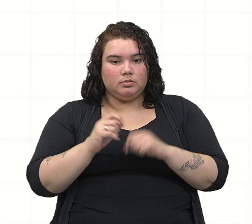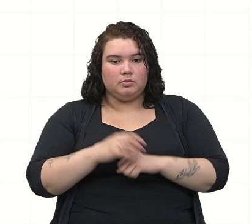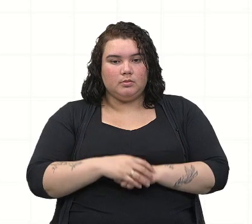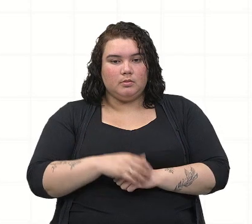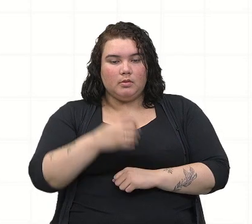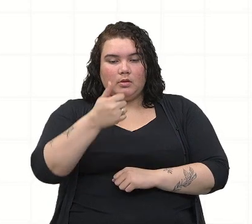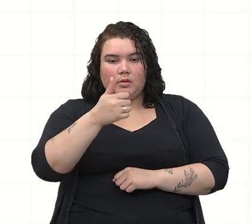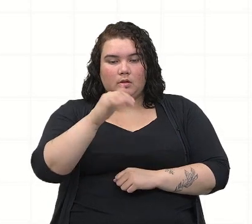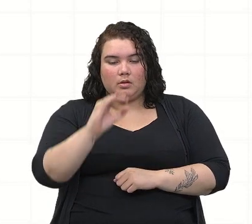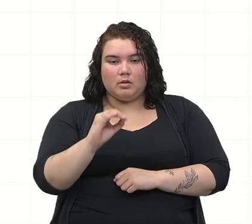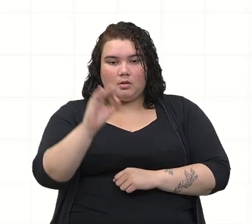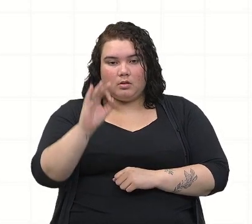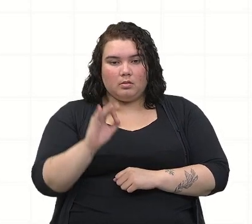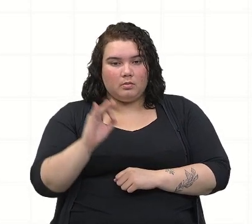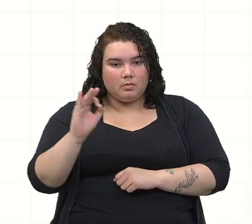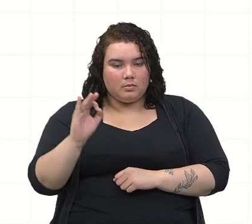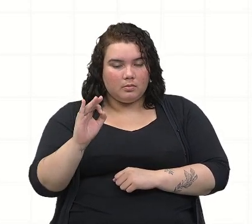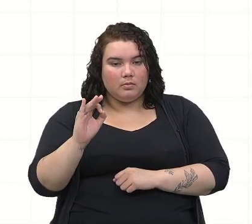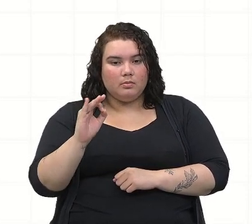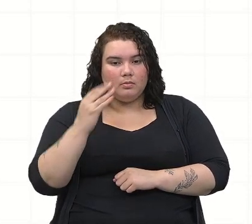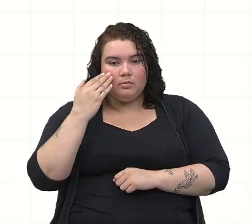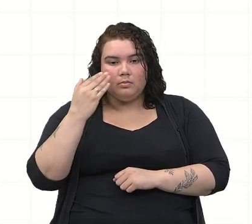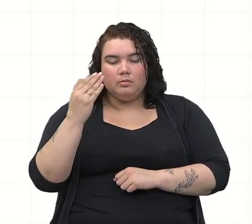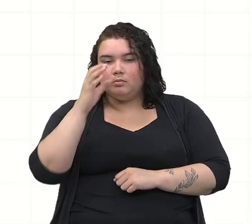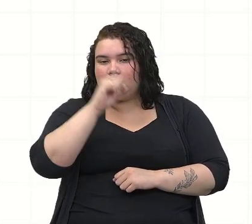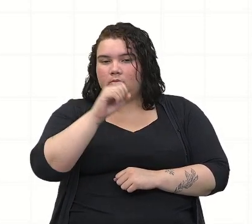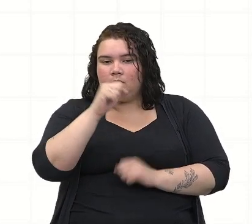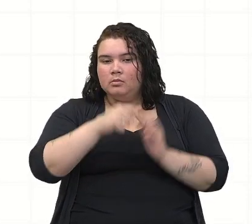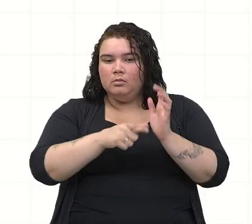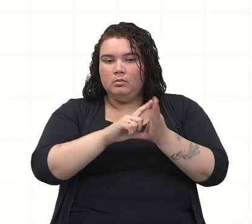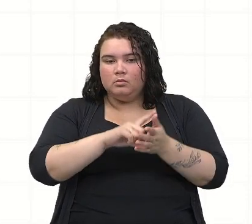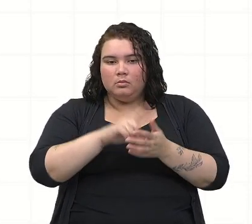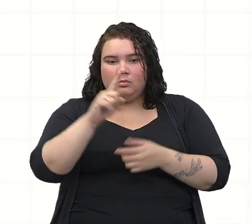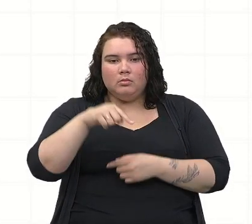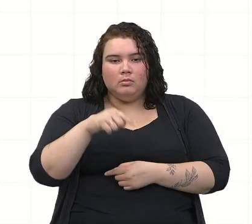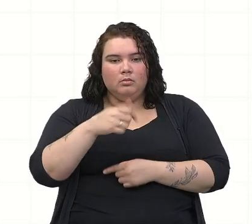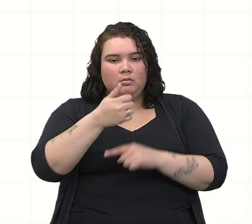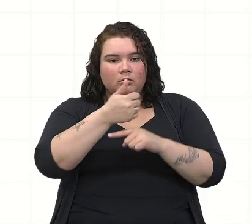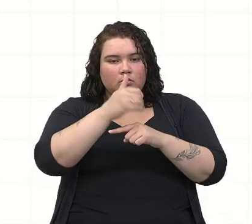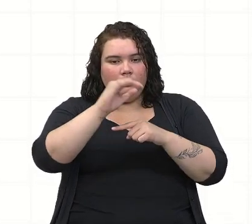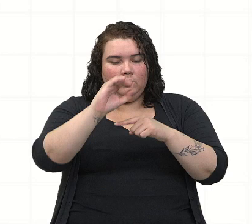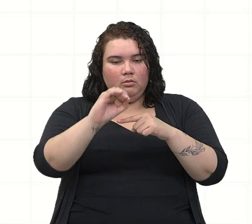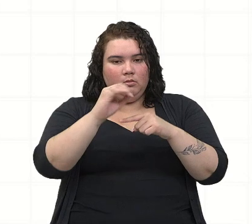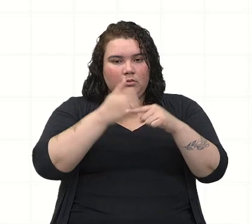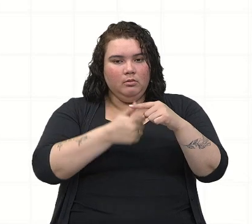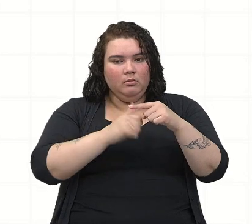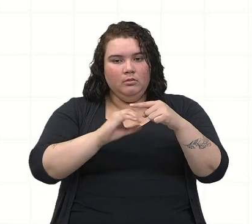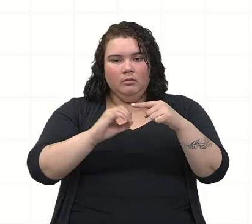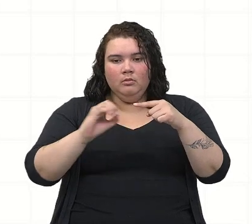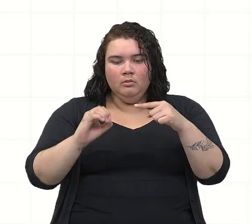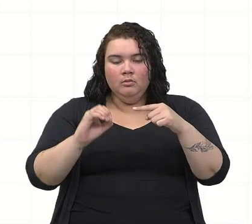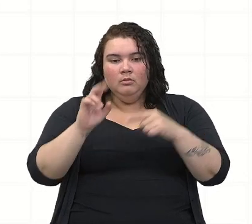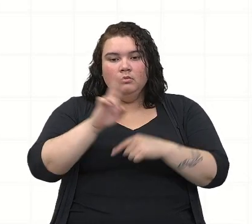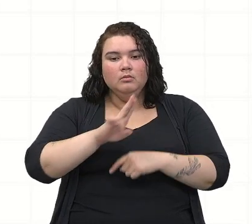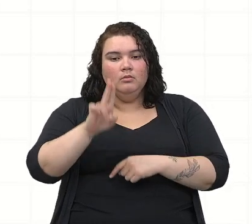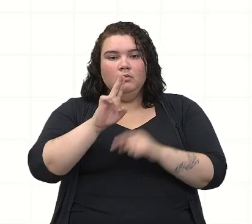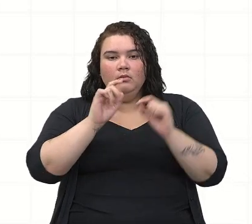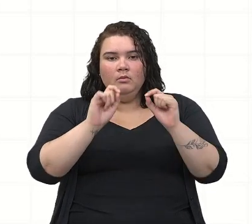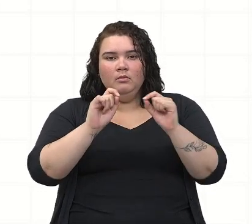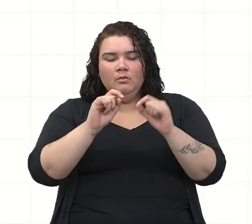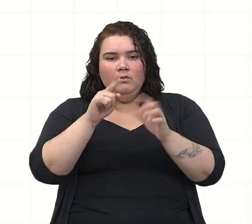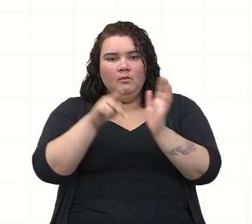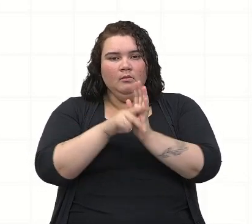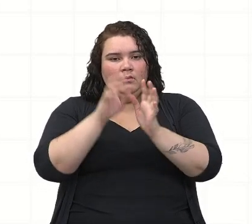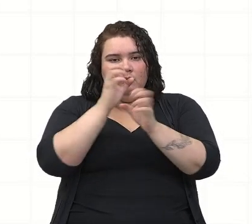10%. Nós aprendemos agora há pouco, ó, 10. Nós vamos utilizar para fazermos